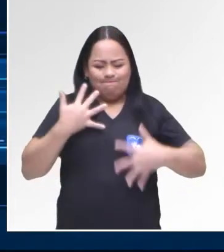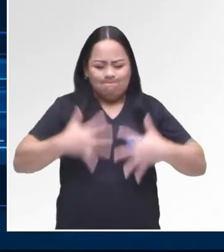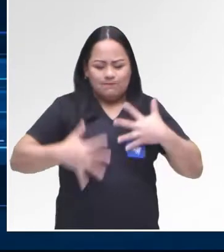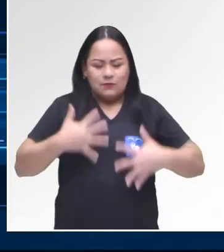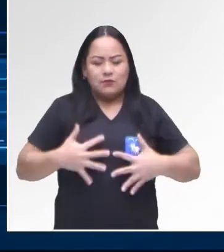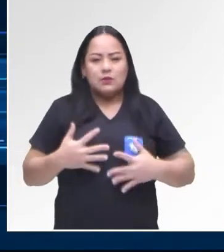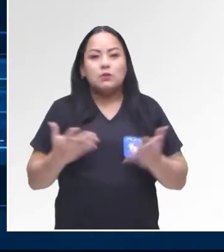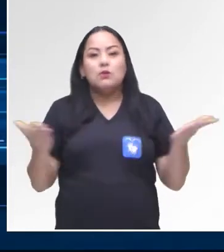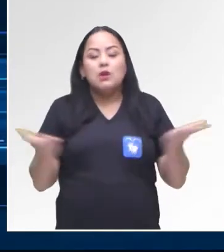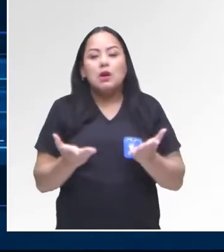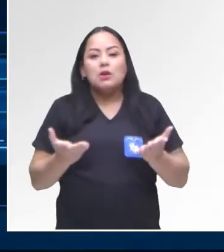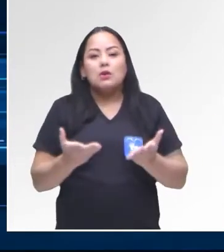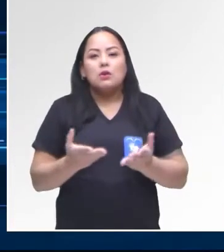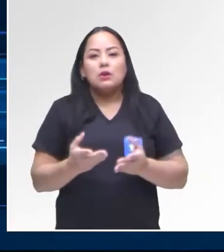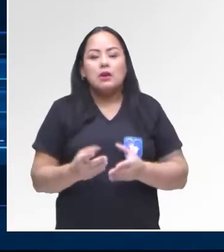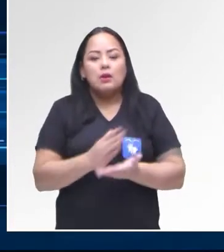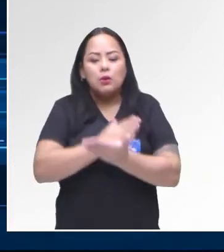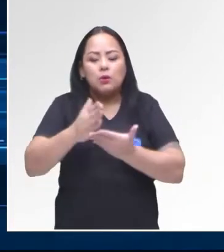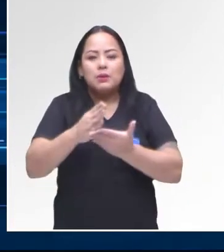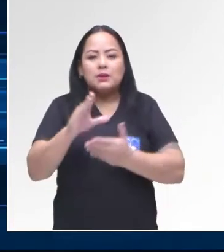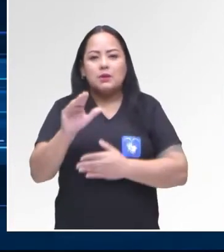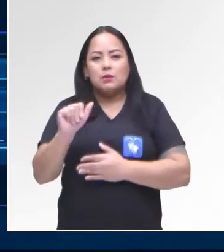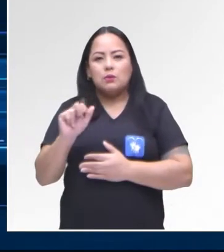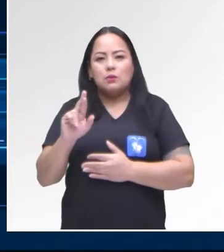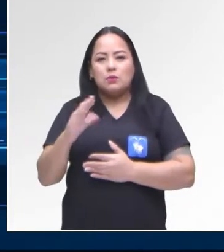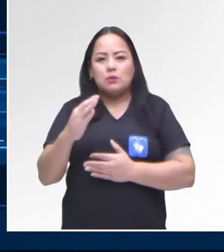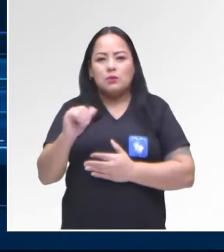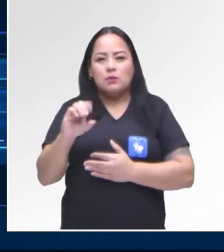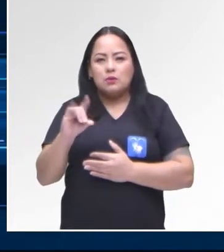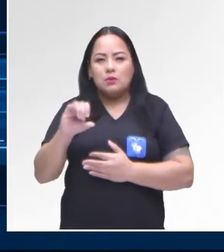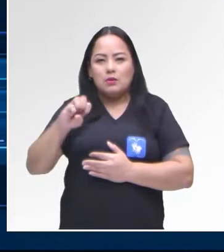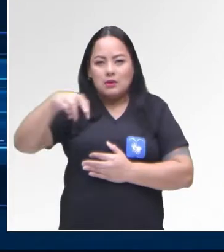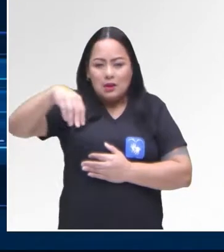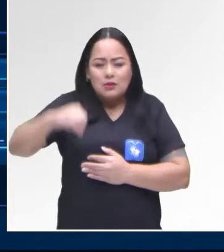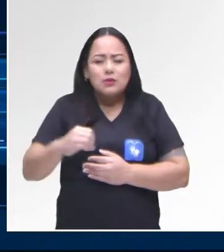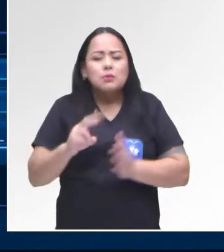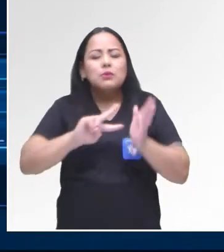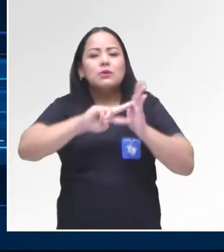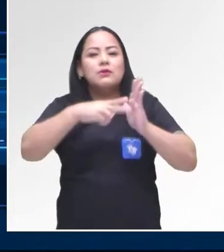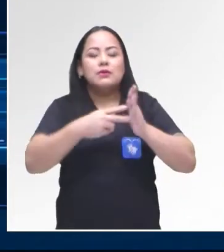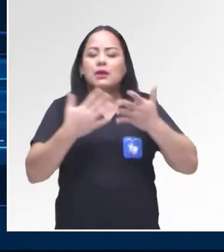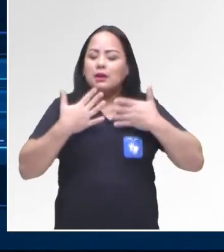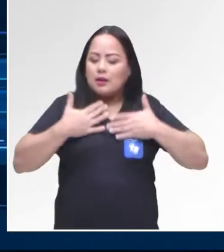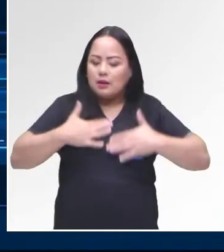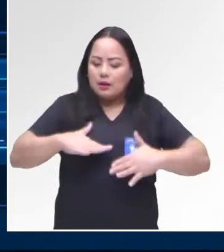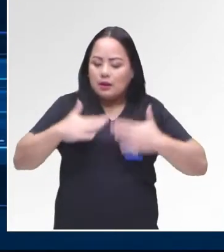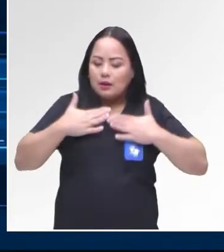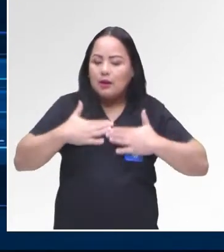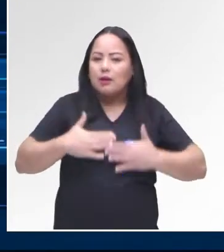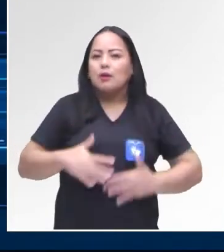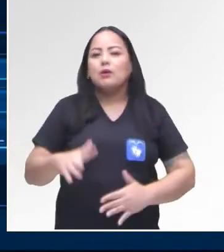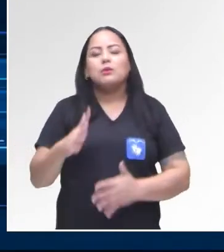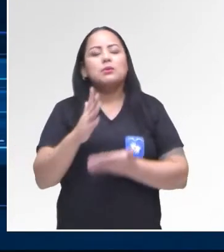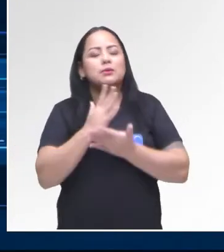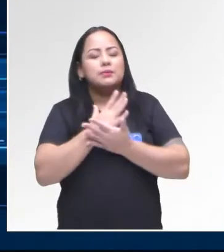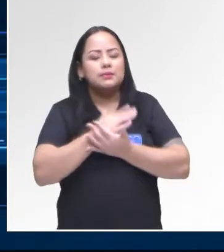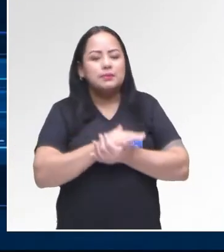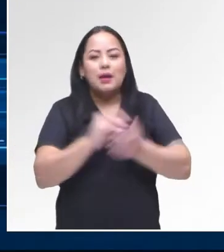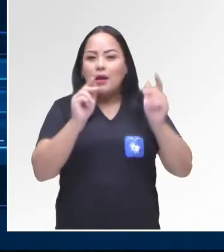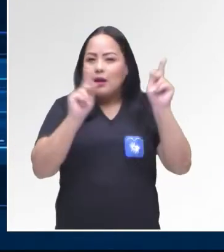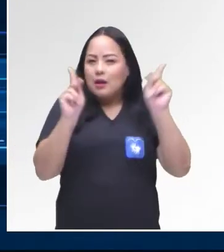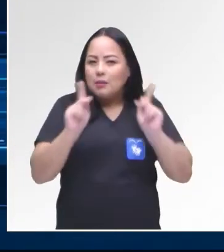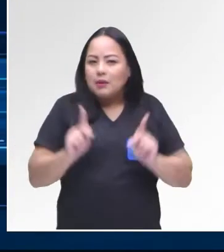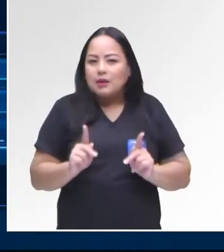nós vamos entrando no arcadismo. O arcadismo, não, peraí, é a calma, a tranquilidade.